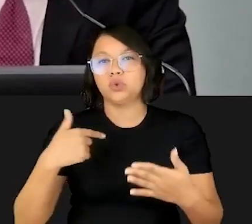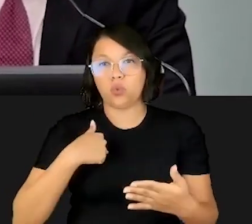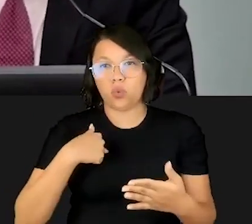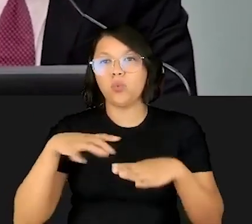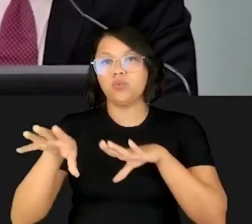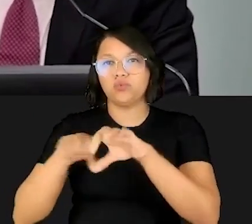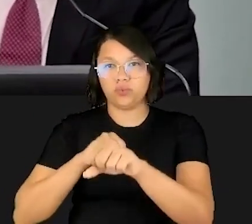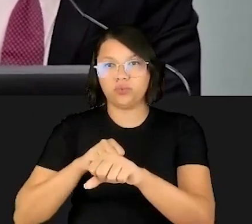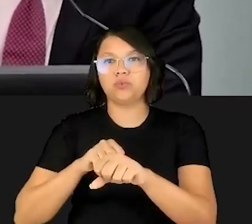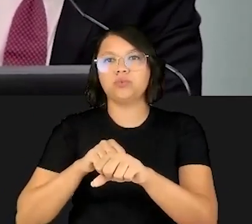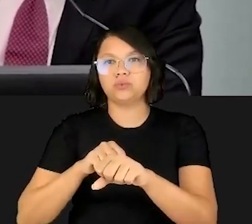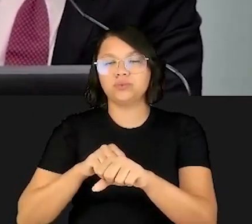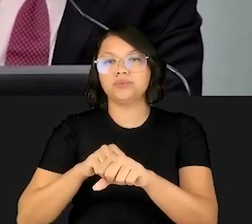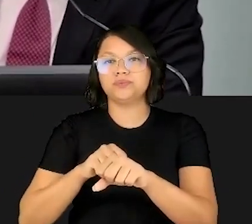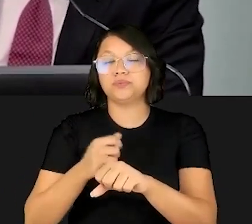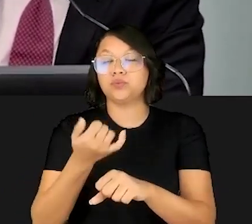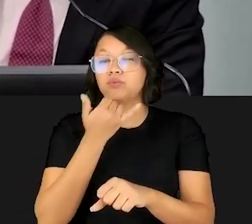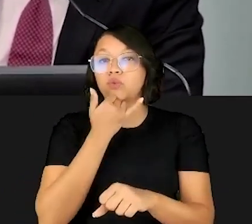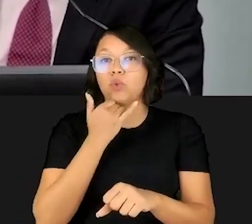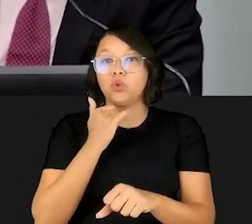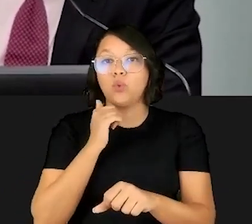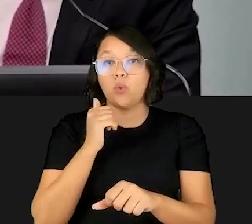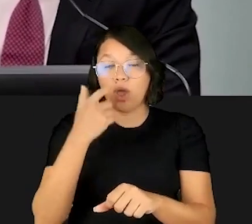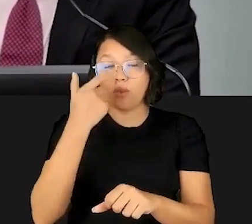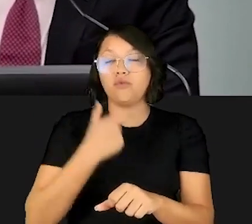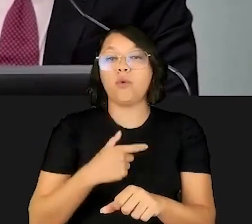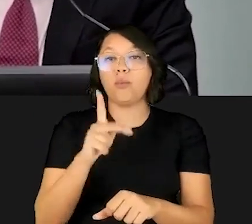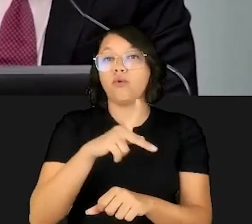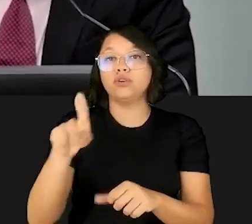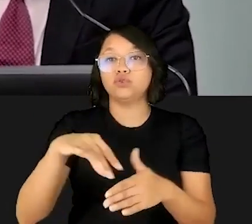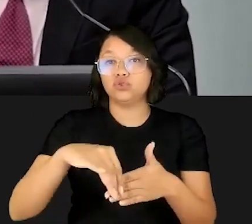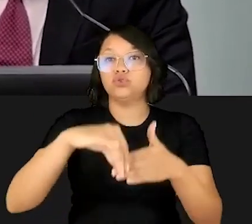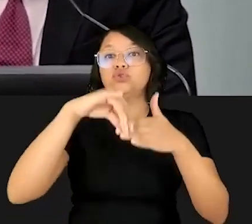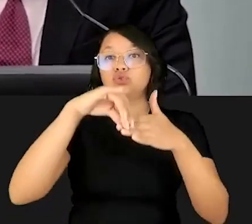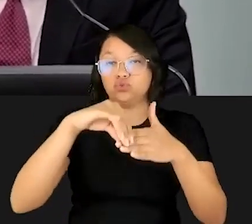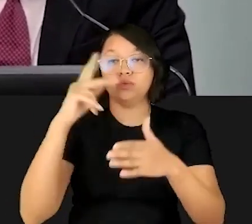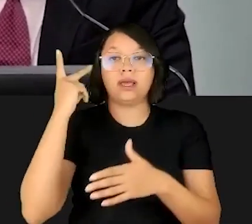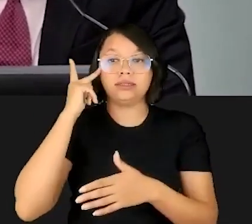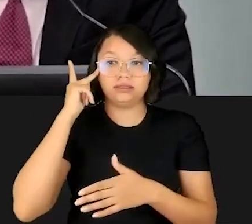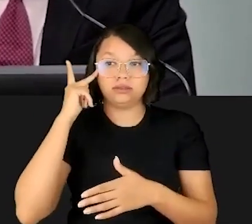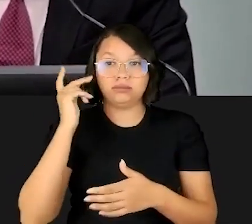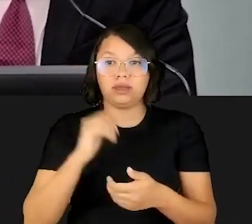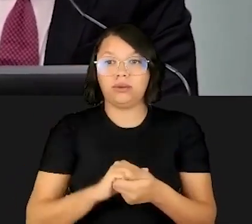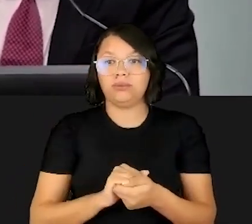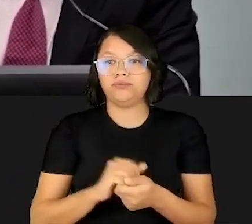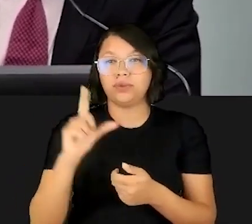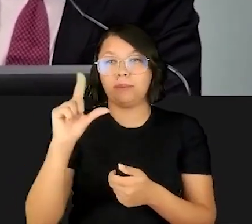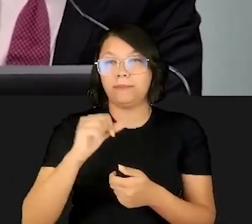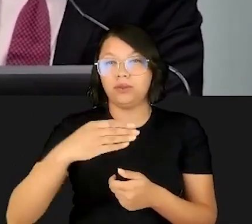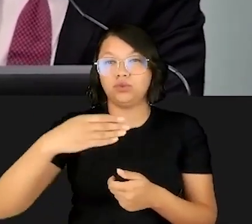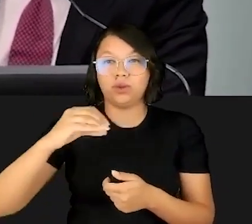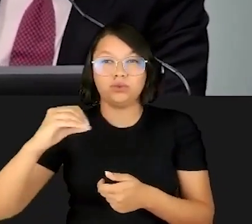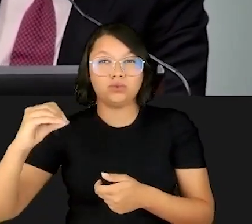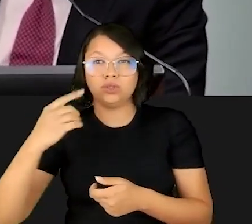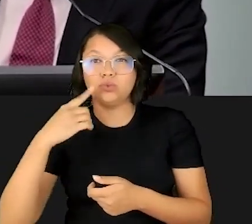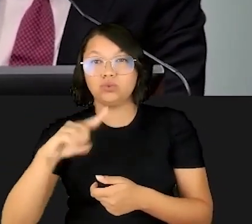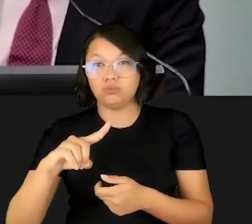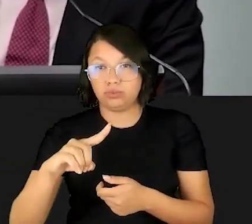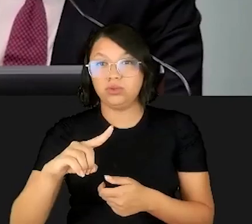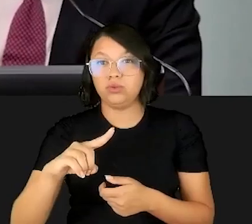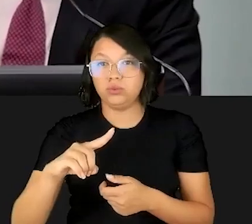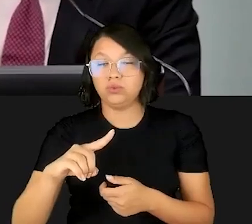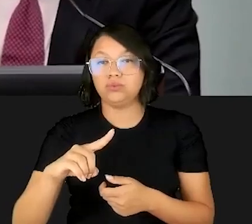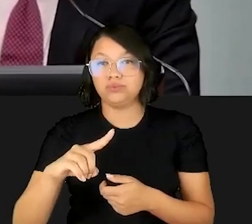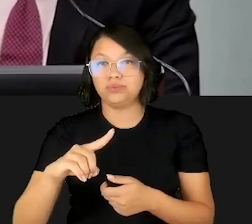professor titular na Universidade de São Paulo, eu me lembro de fazer um slide e nós tínhamos menos de 400 mil casos de câncer por ano. Agora